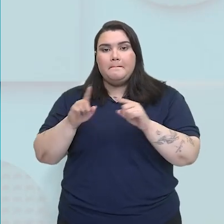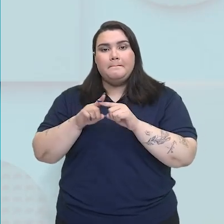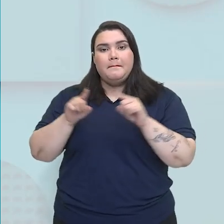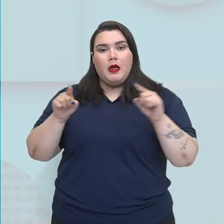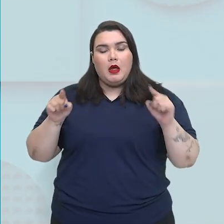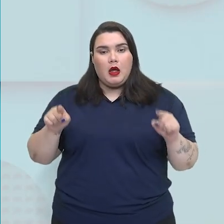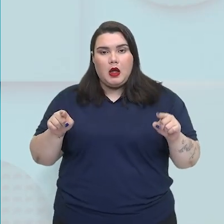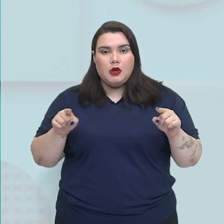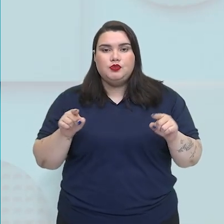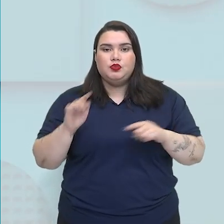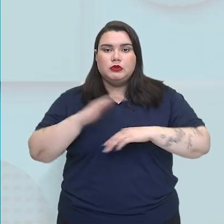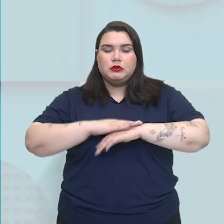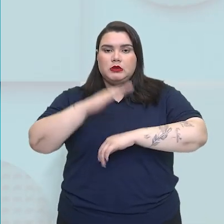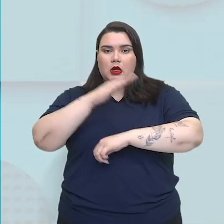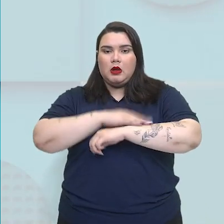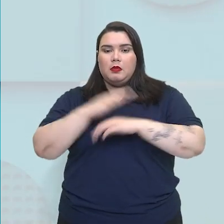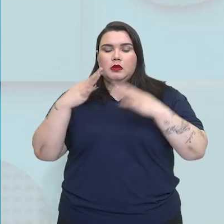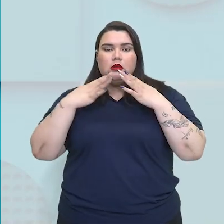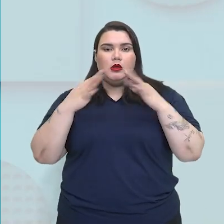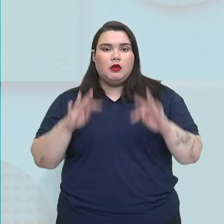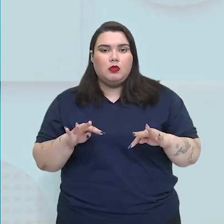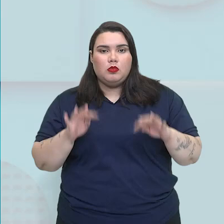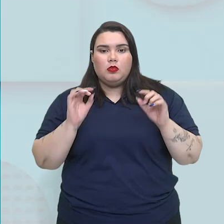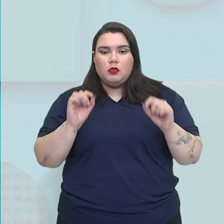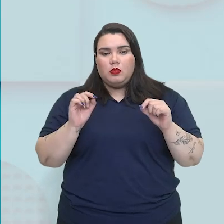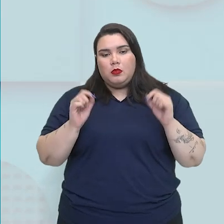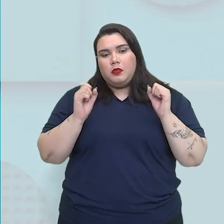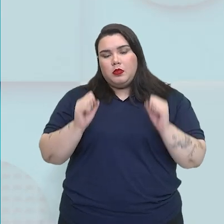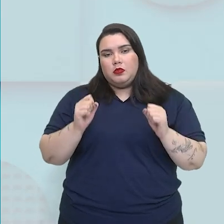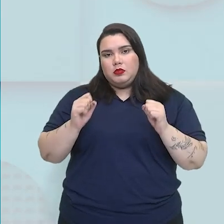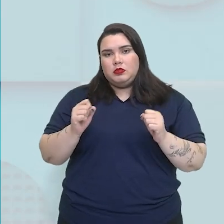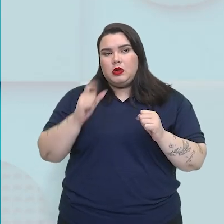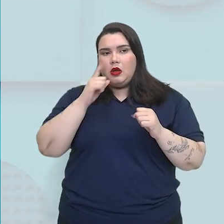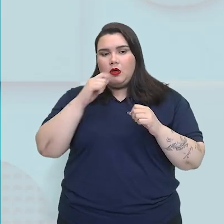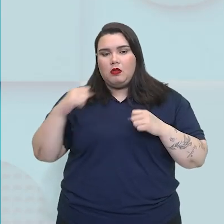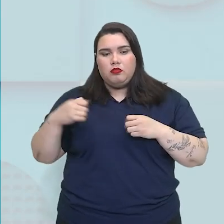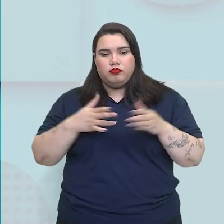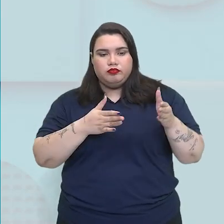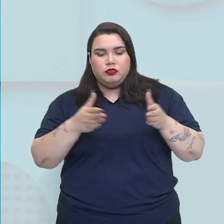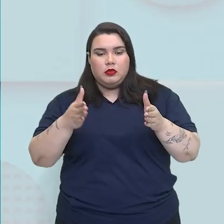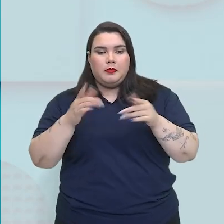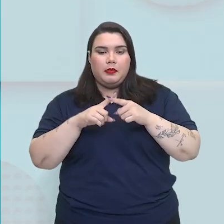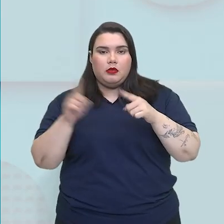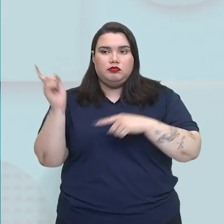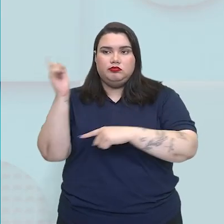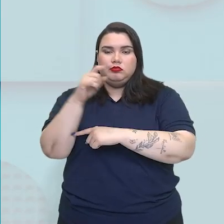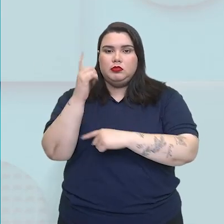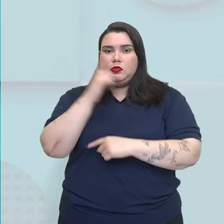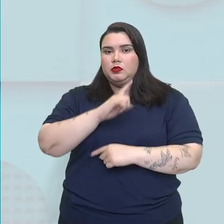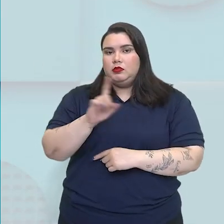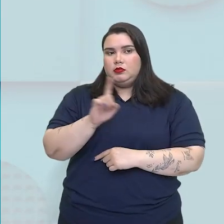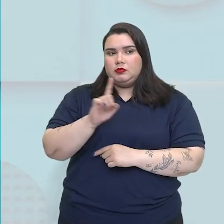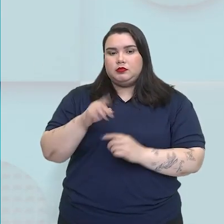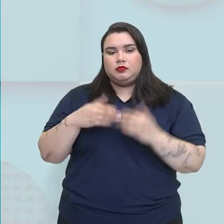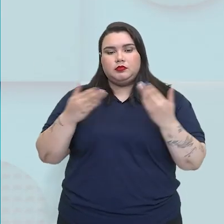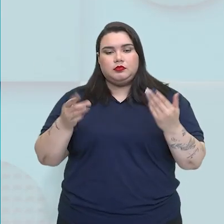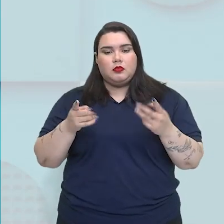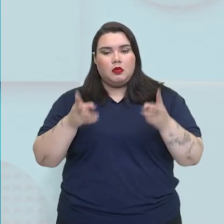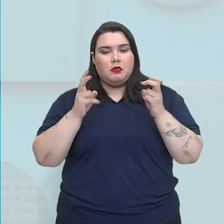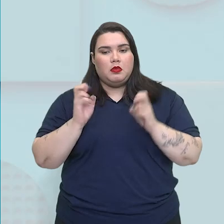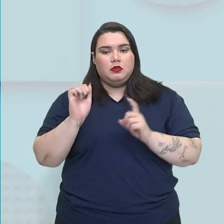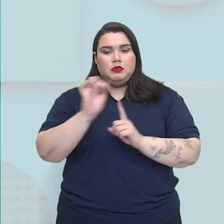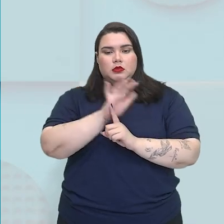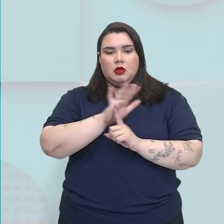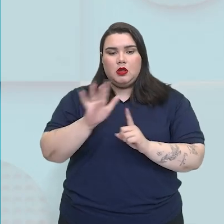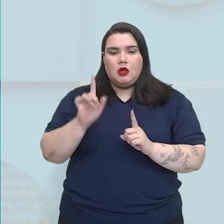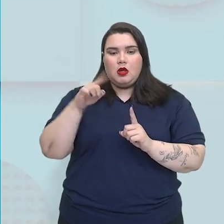sapo tem, claro, né? Devido à natureza dele, ele consegue nadar no rio, e o escorpião não. E aí você observa o cenário, que é o